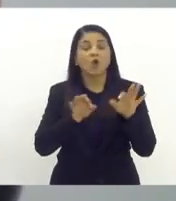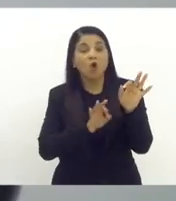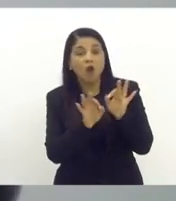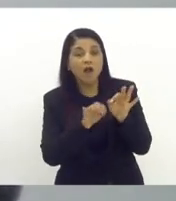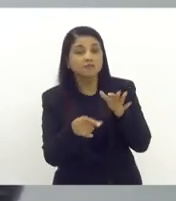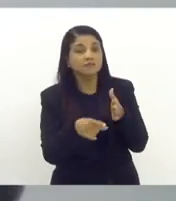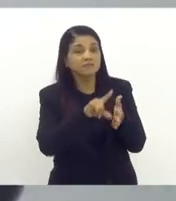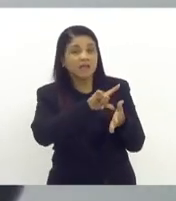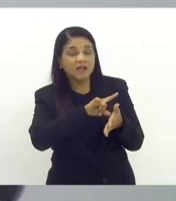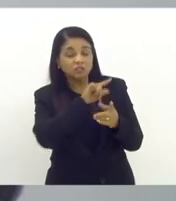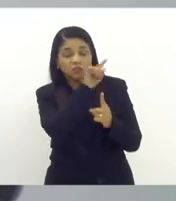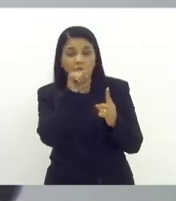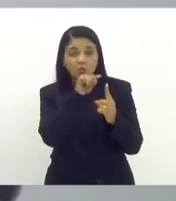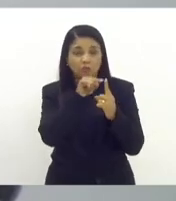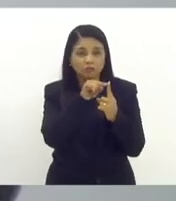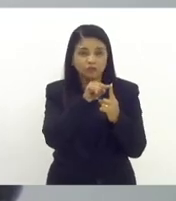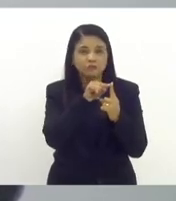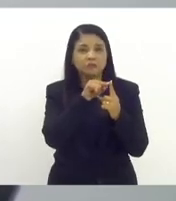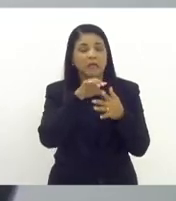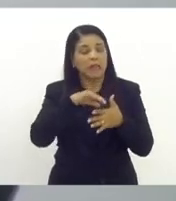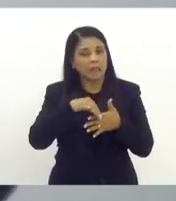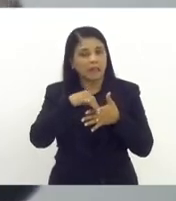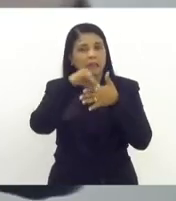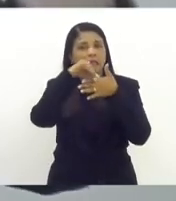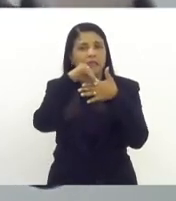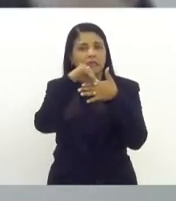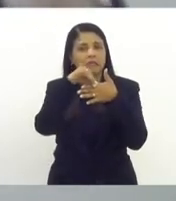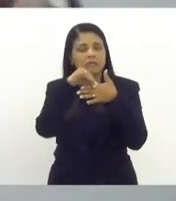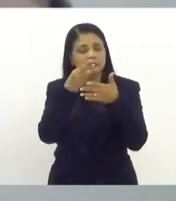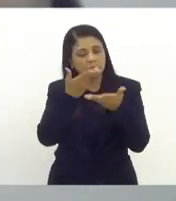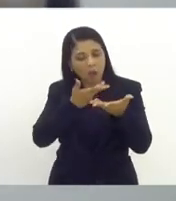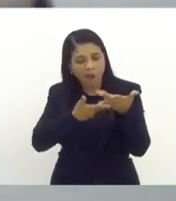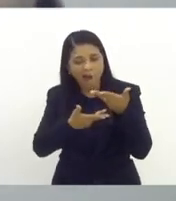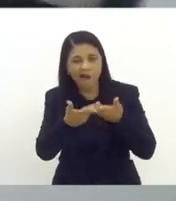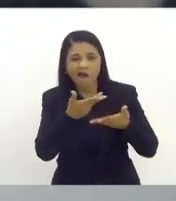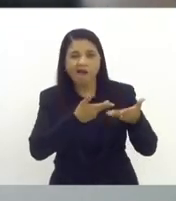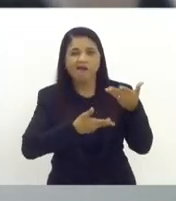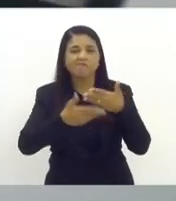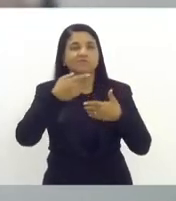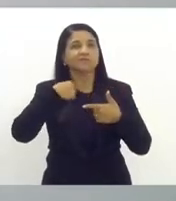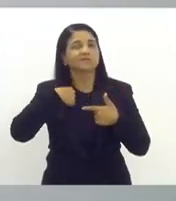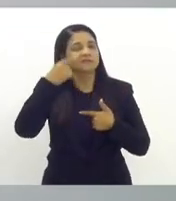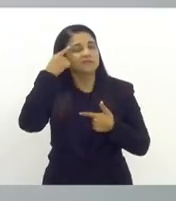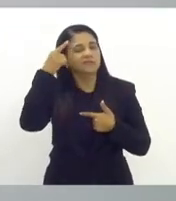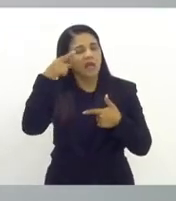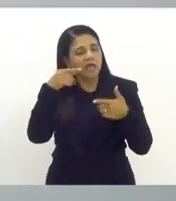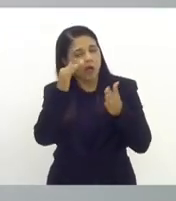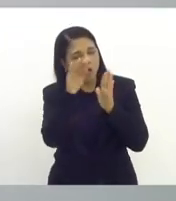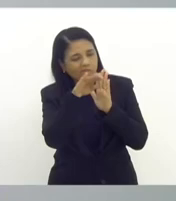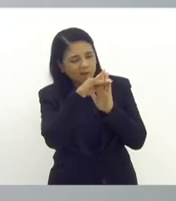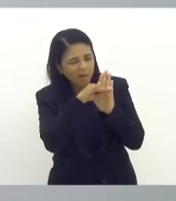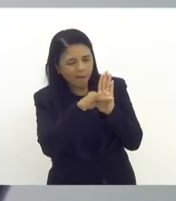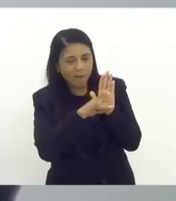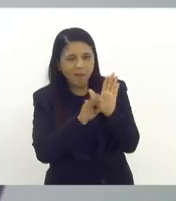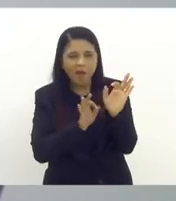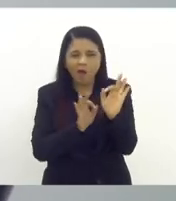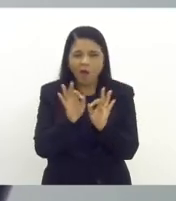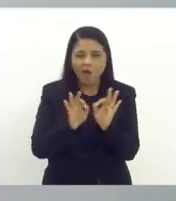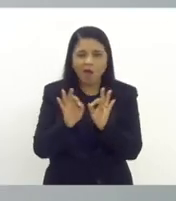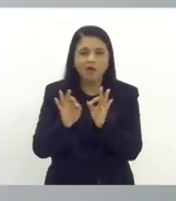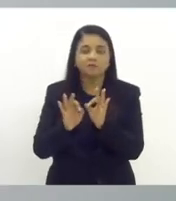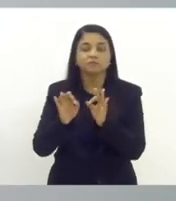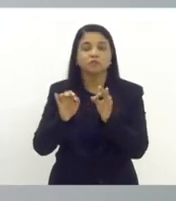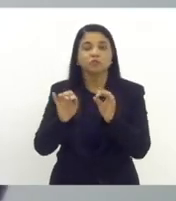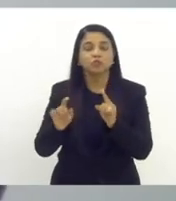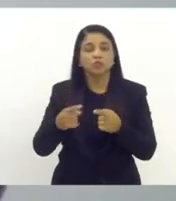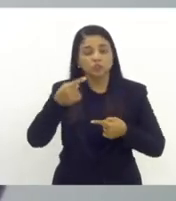como de repente botar uma liderança de vocês para harmonizar tudo e todas as ideias que vão pipocando para que tenha um discurso